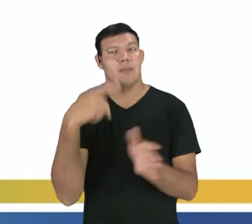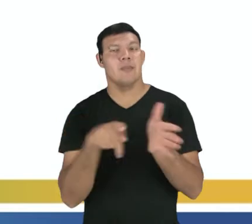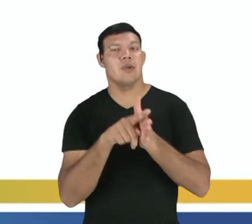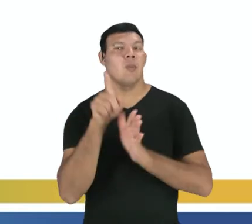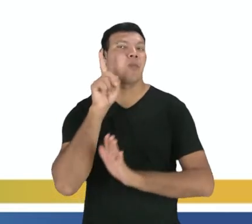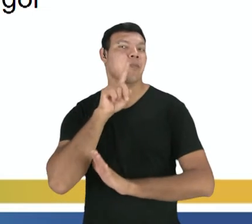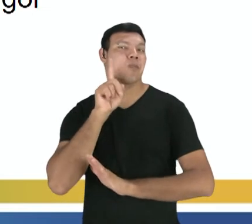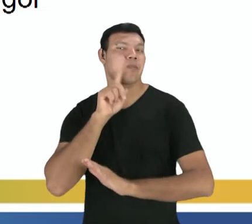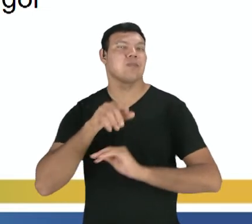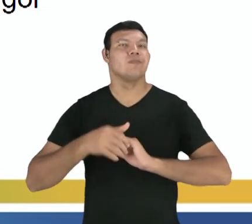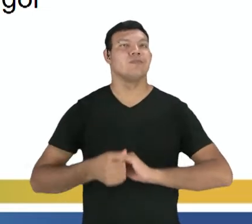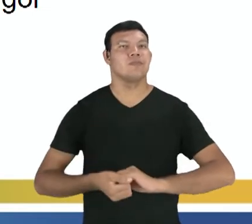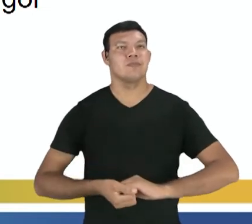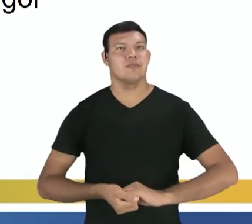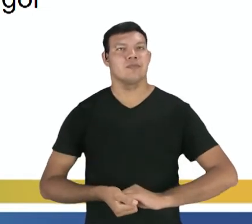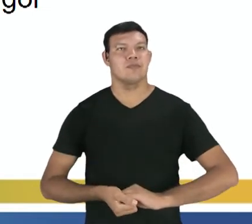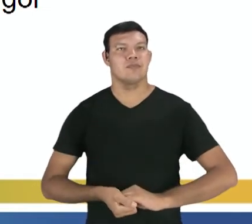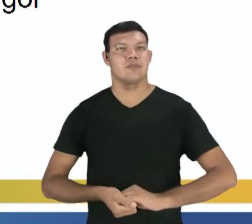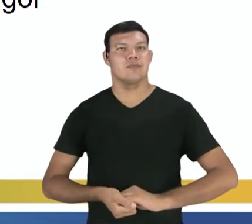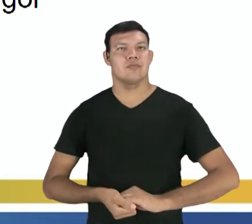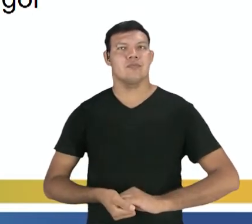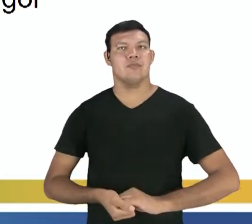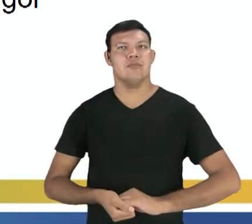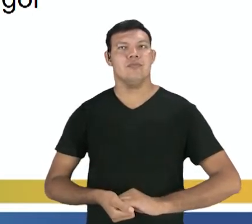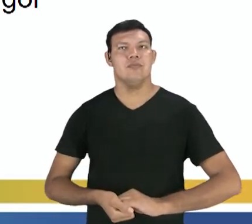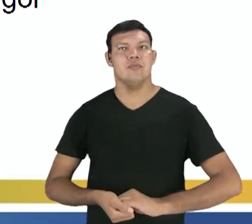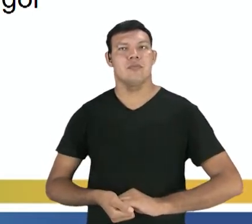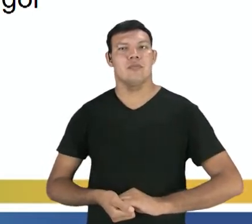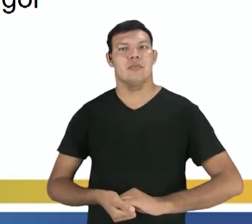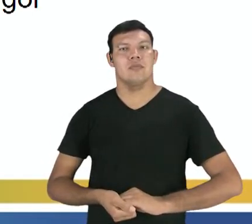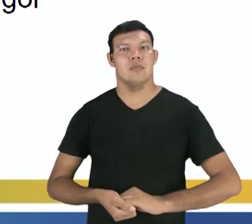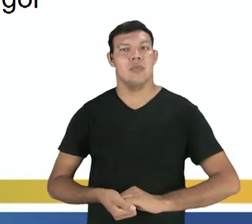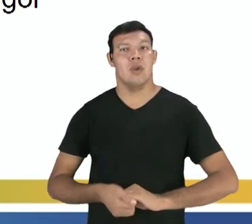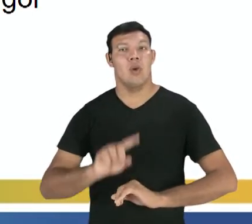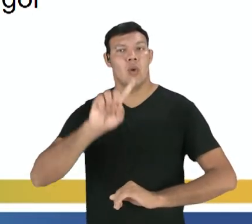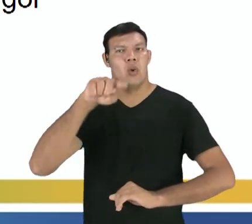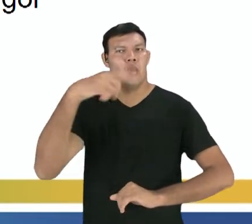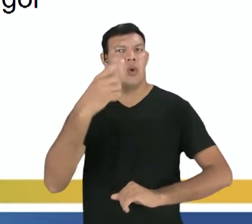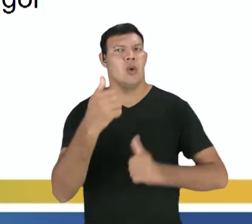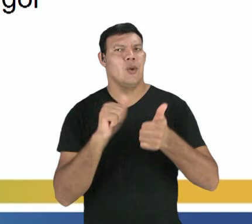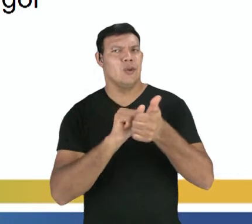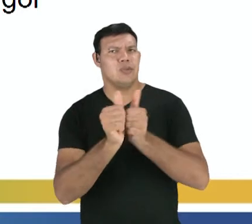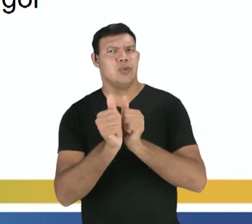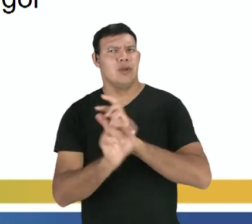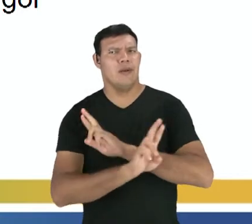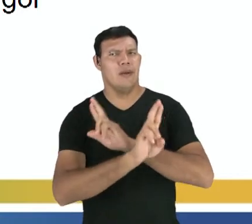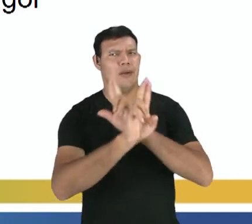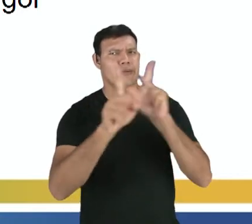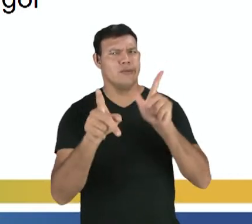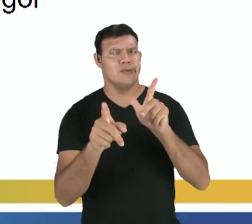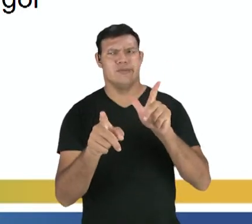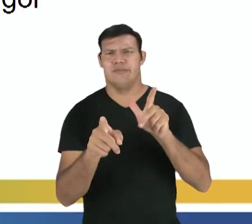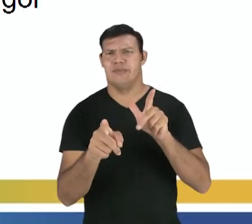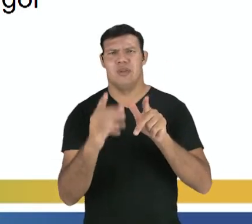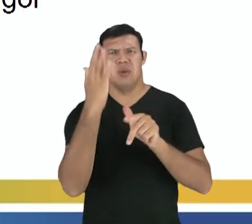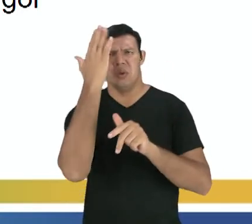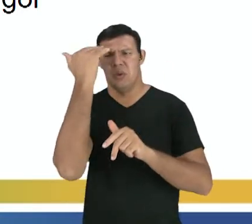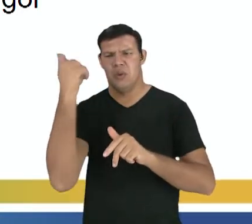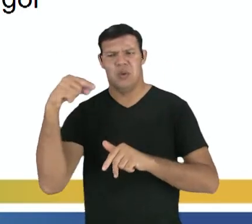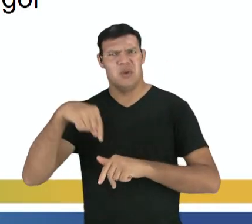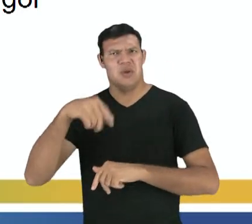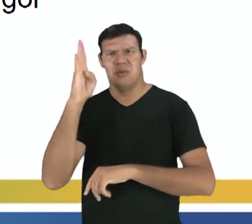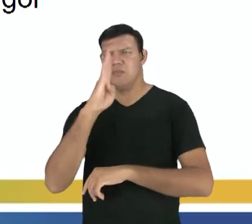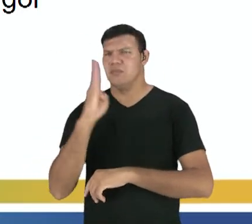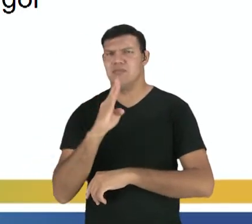americana, norte-americana. Um esporte muito diferente, que não nos é familiar nem um pouco, é